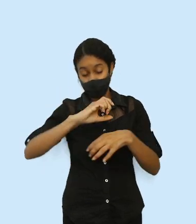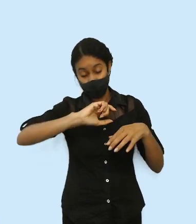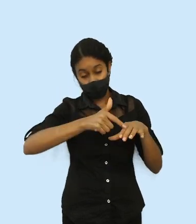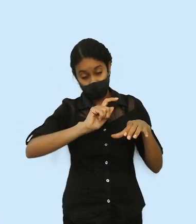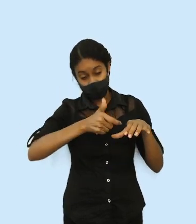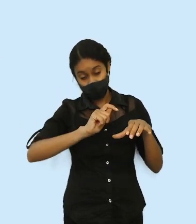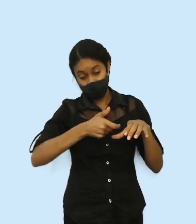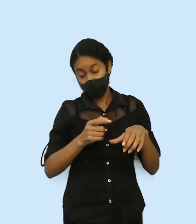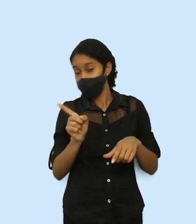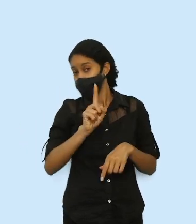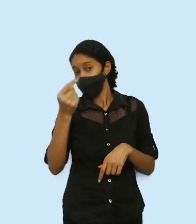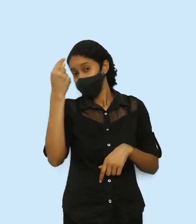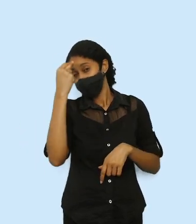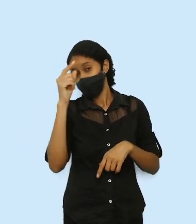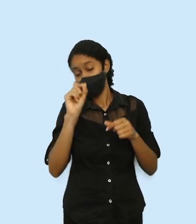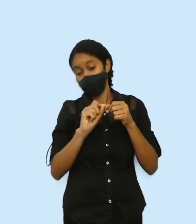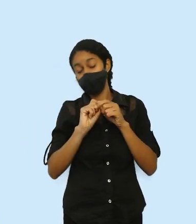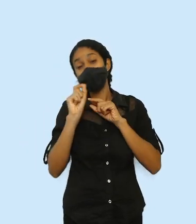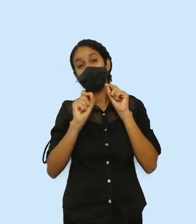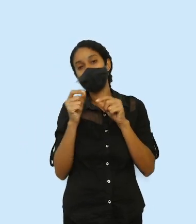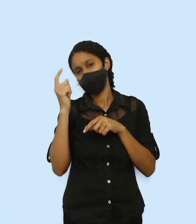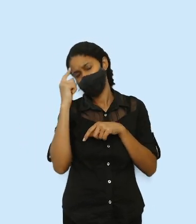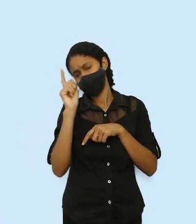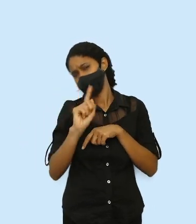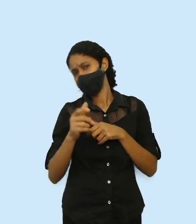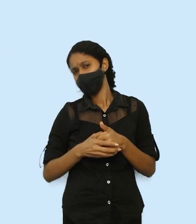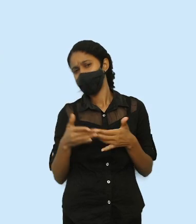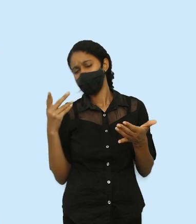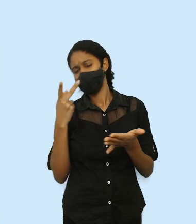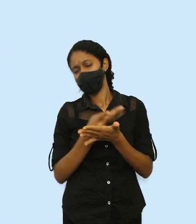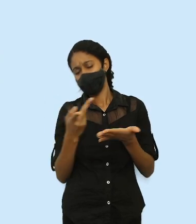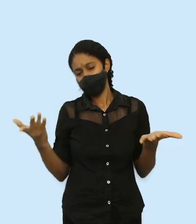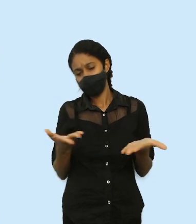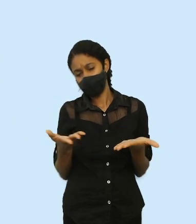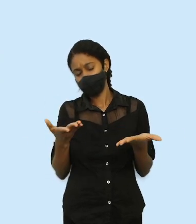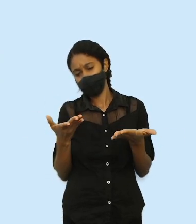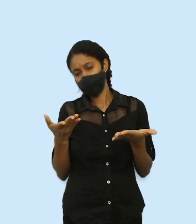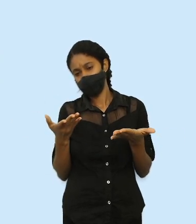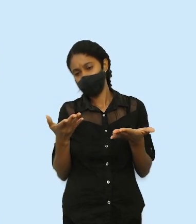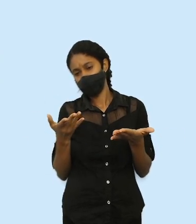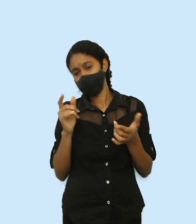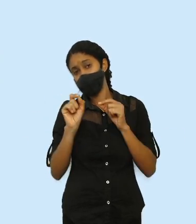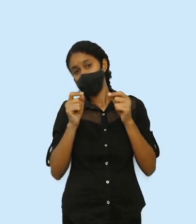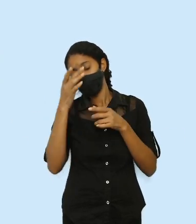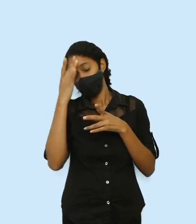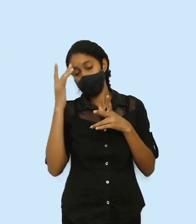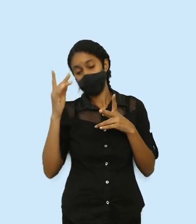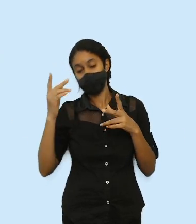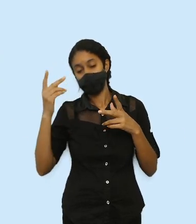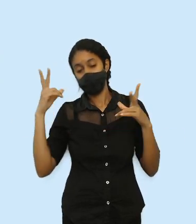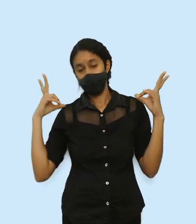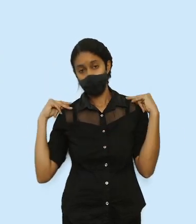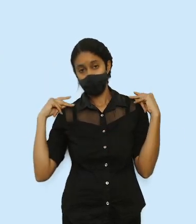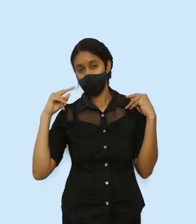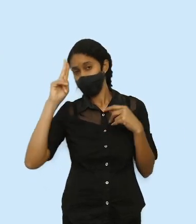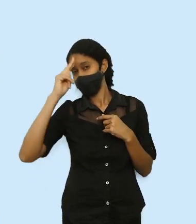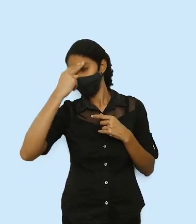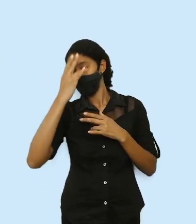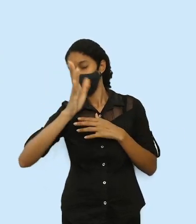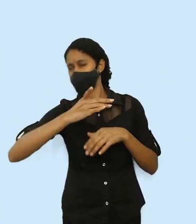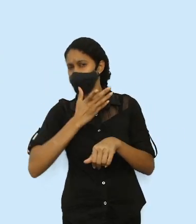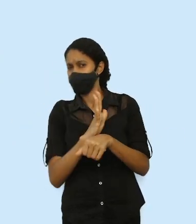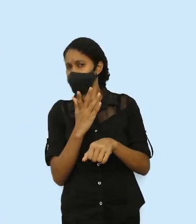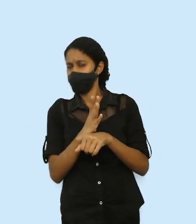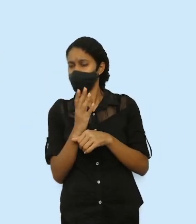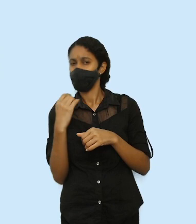nem pensar no que elas iam fazer. É um pouco parecido com o que acontece, por exemplo, com os motoristas de Uber. Você já experimentou conversar